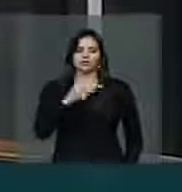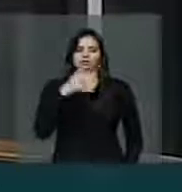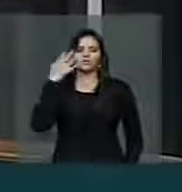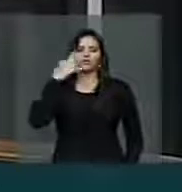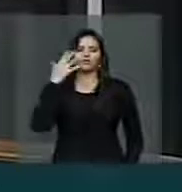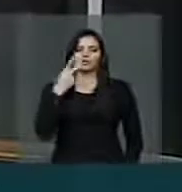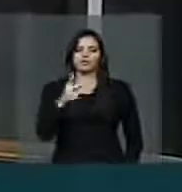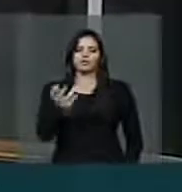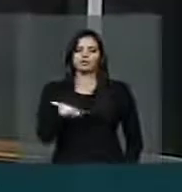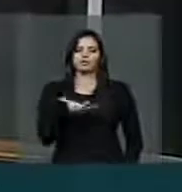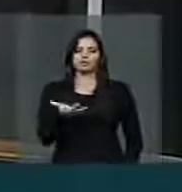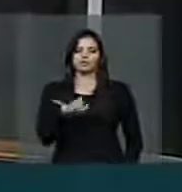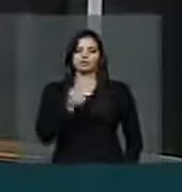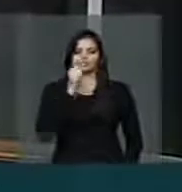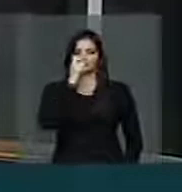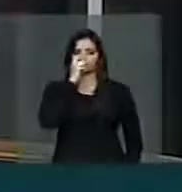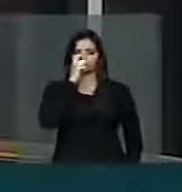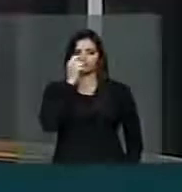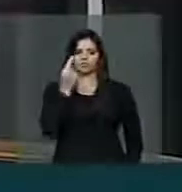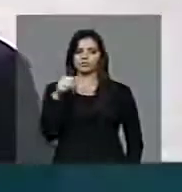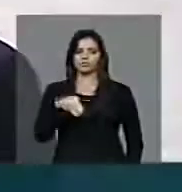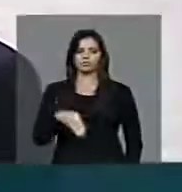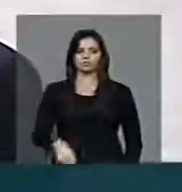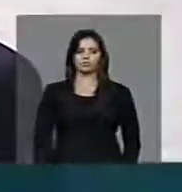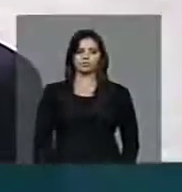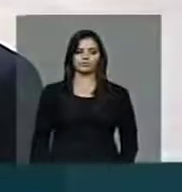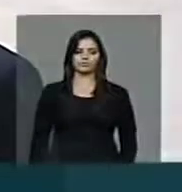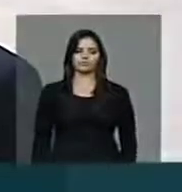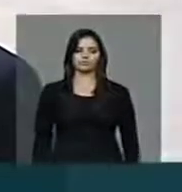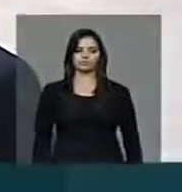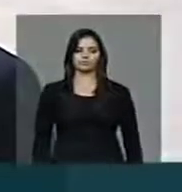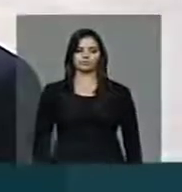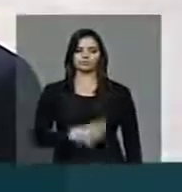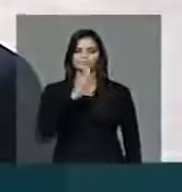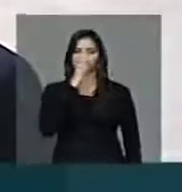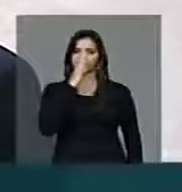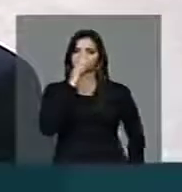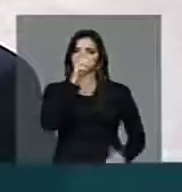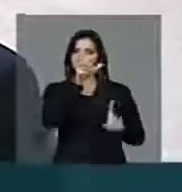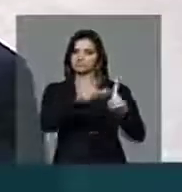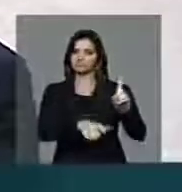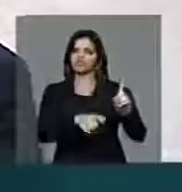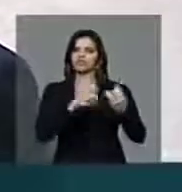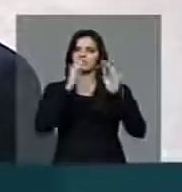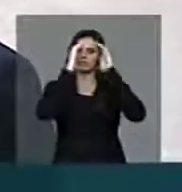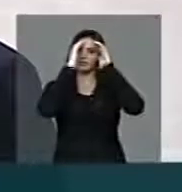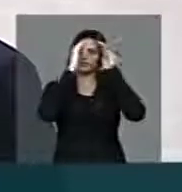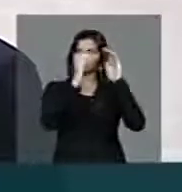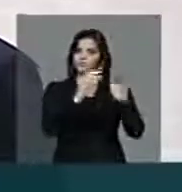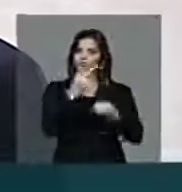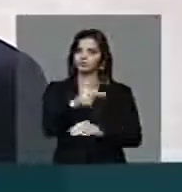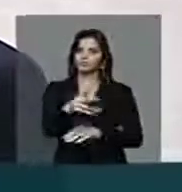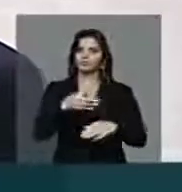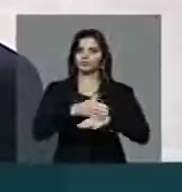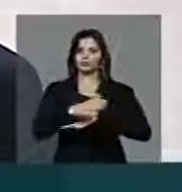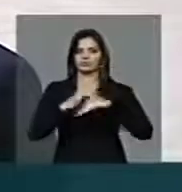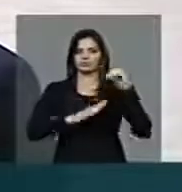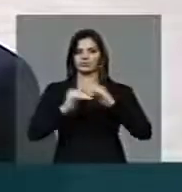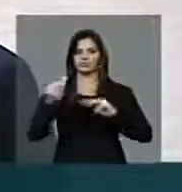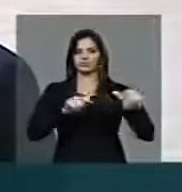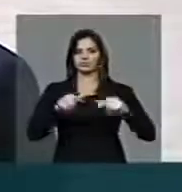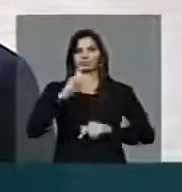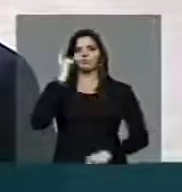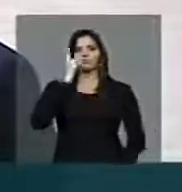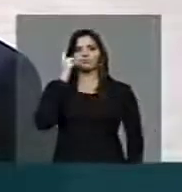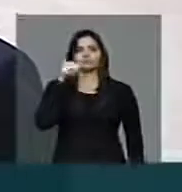pronunciamento, não queria fazer a interrupção, mas num minuto, queria registrar a admiração e o respeito pela sua atuação como parlamentar